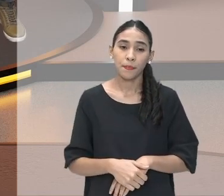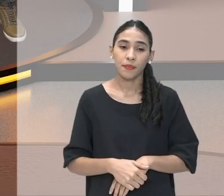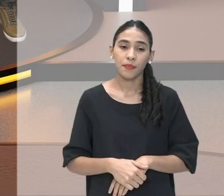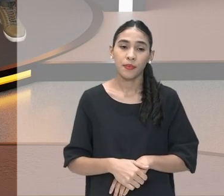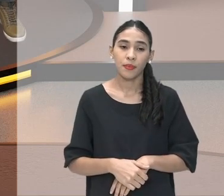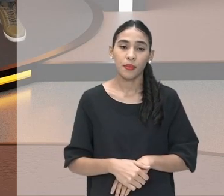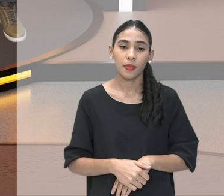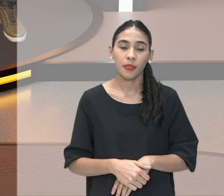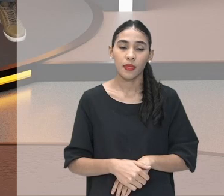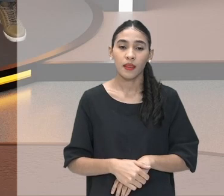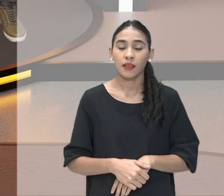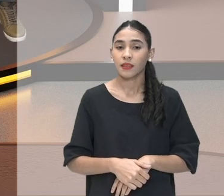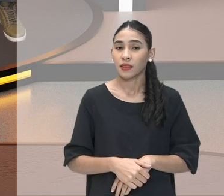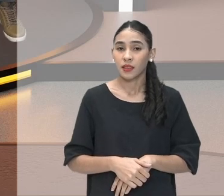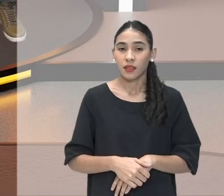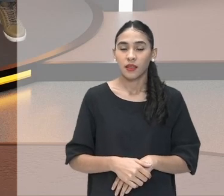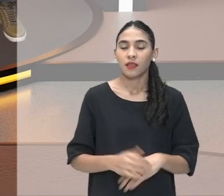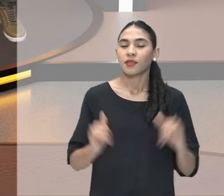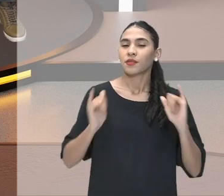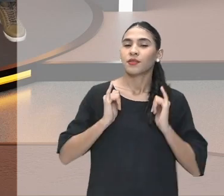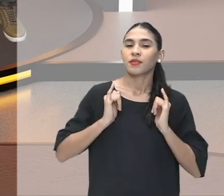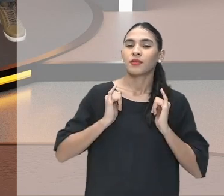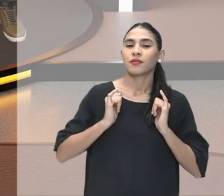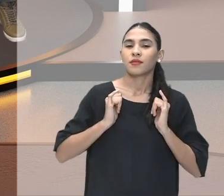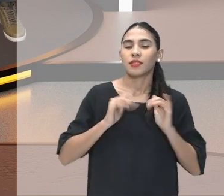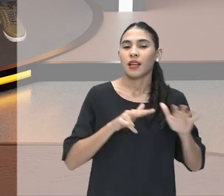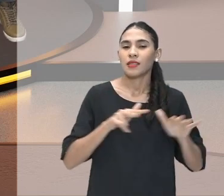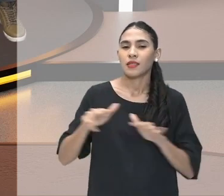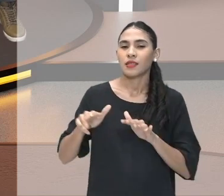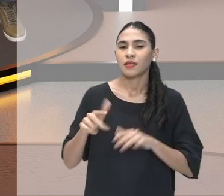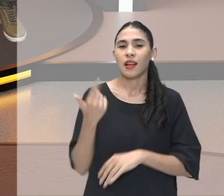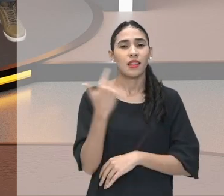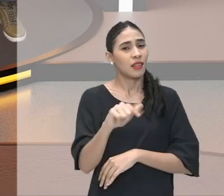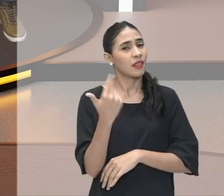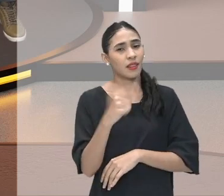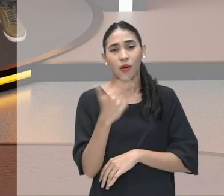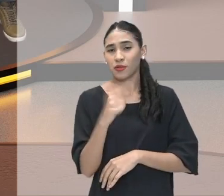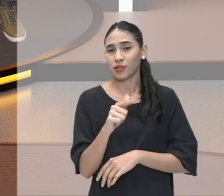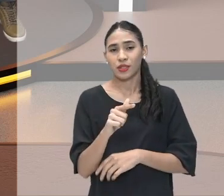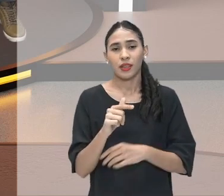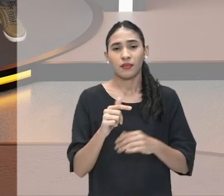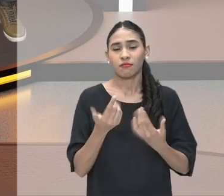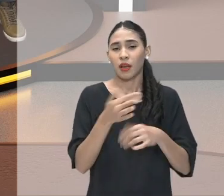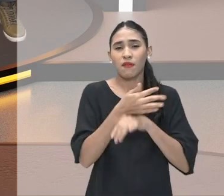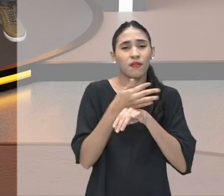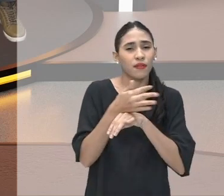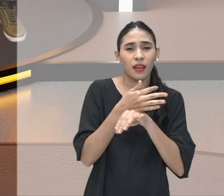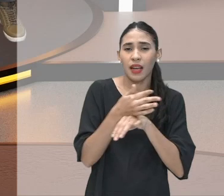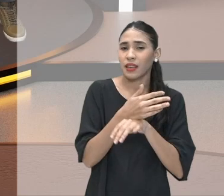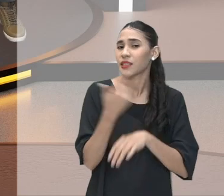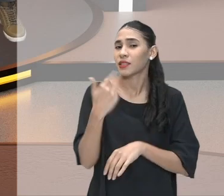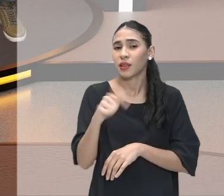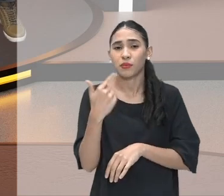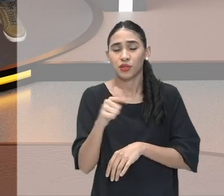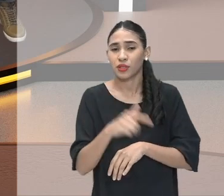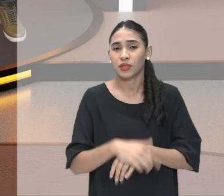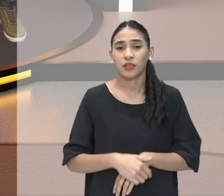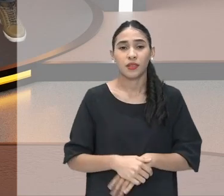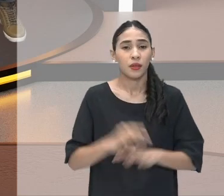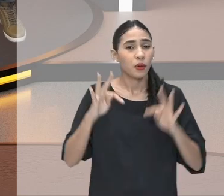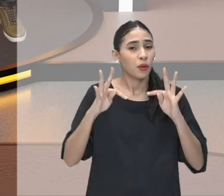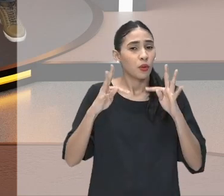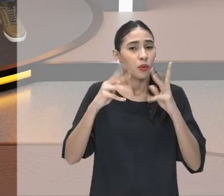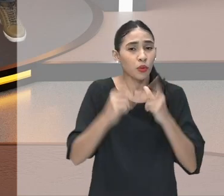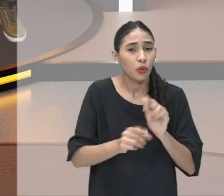existia descanso semanal, nem férias, né? Na realidade, todos